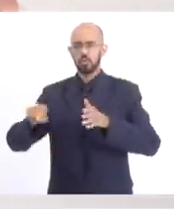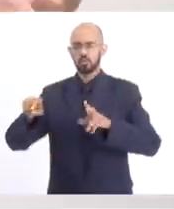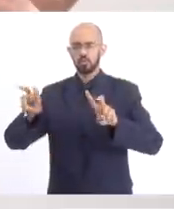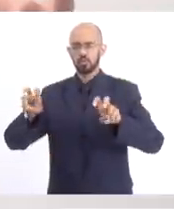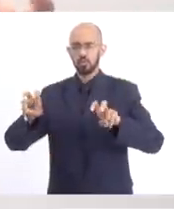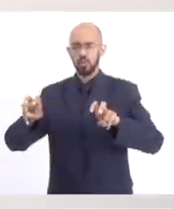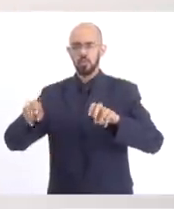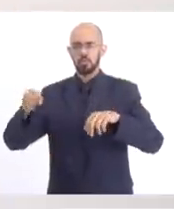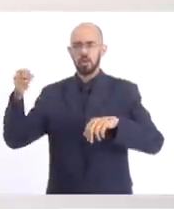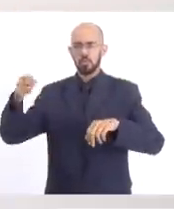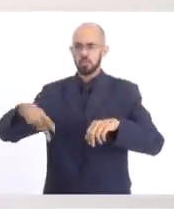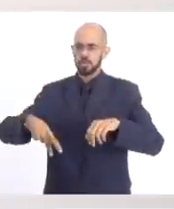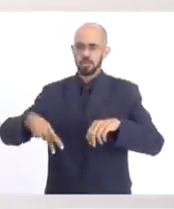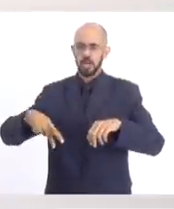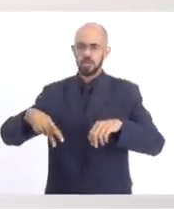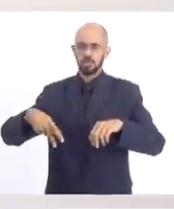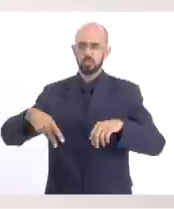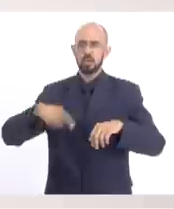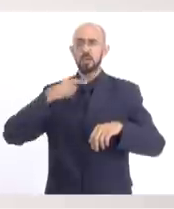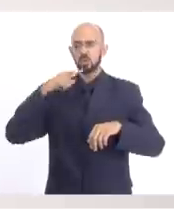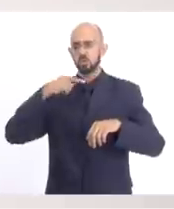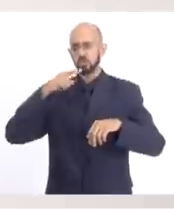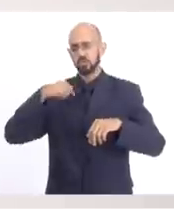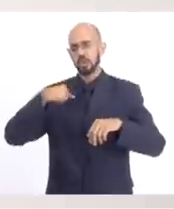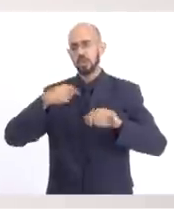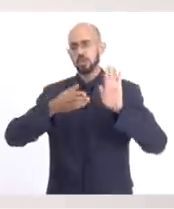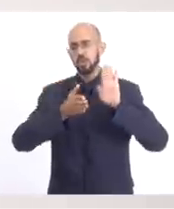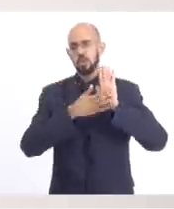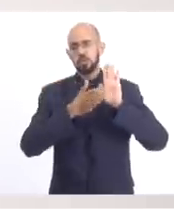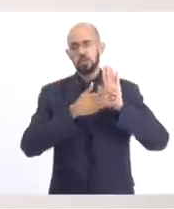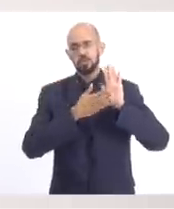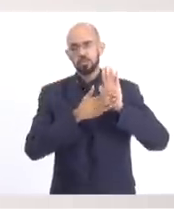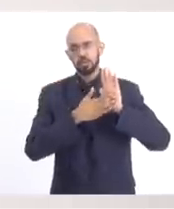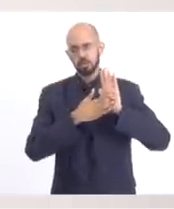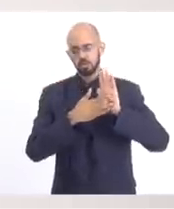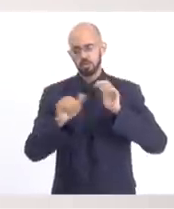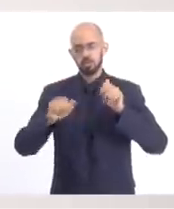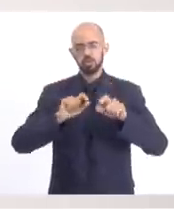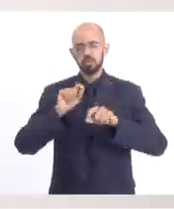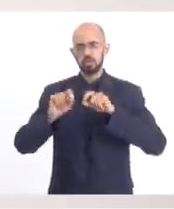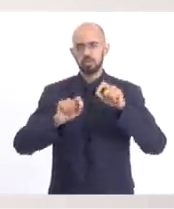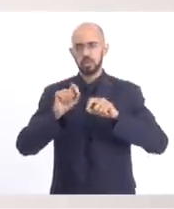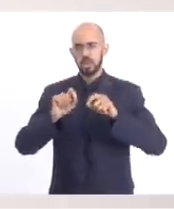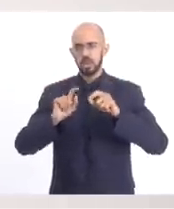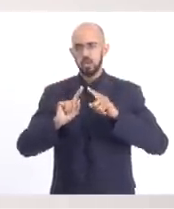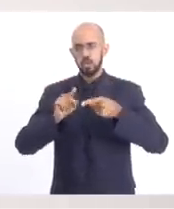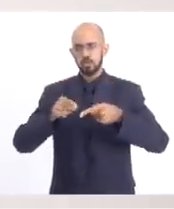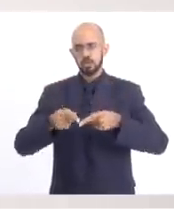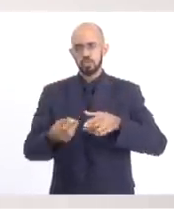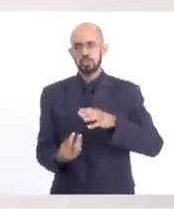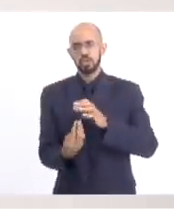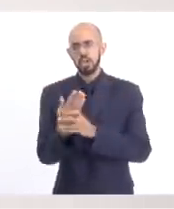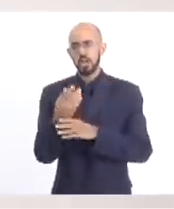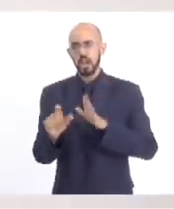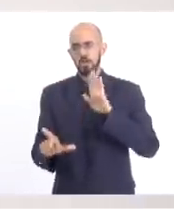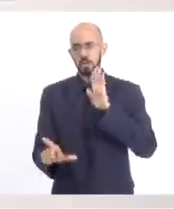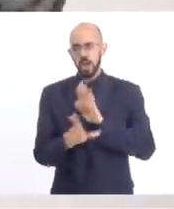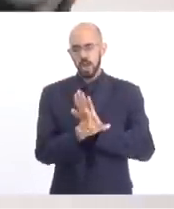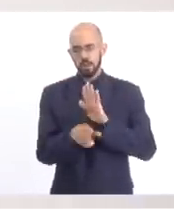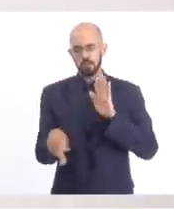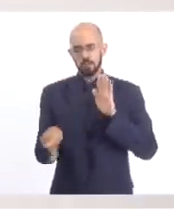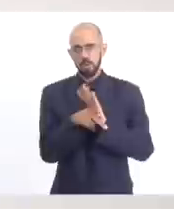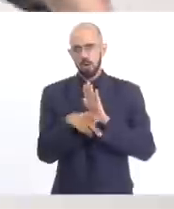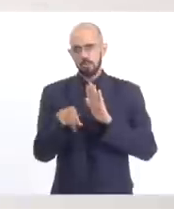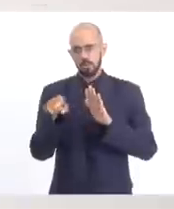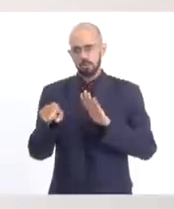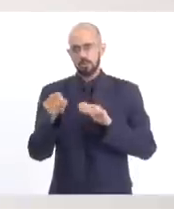Na dúvida, há um compromisso aqui, estou fazendo um compromisso. A gente aponta nessa lei e faz uma lei específica, por